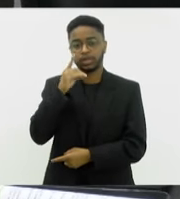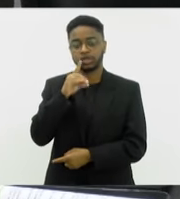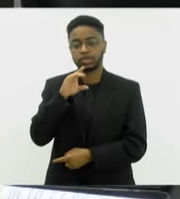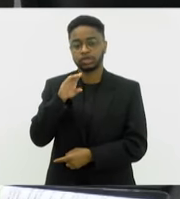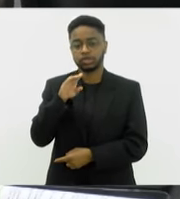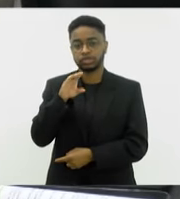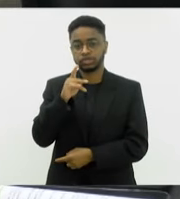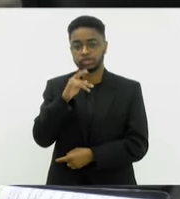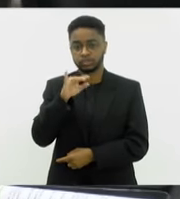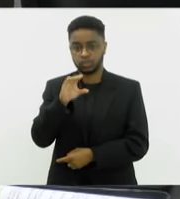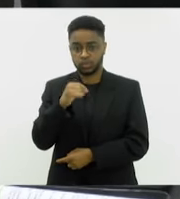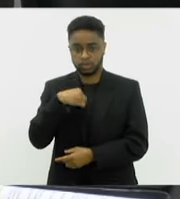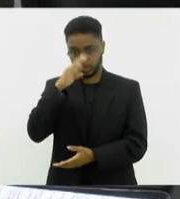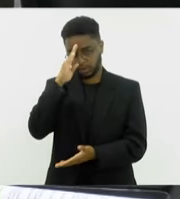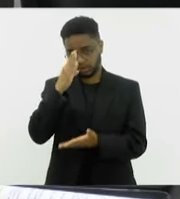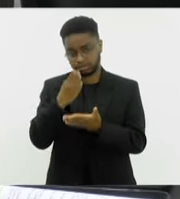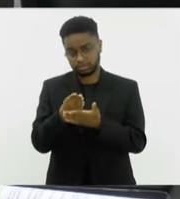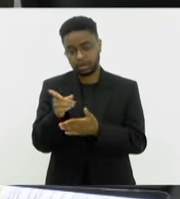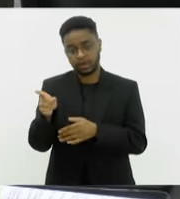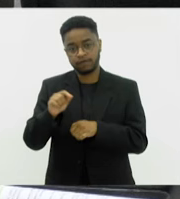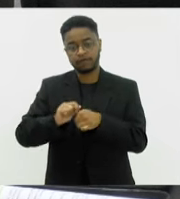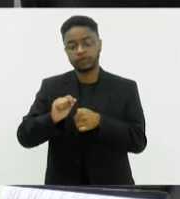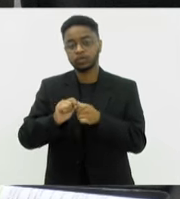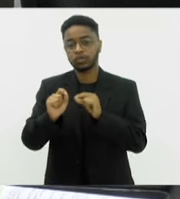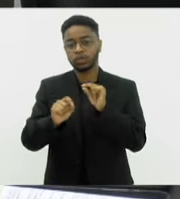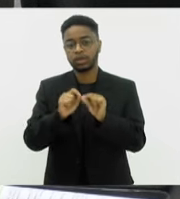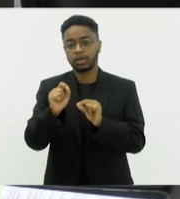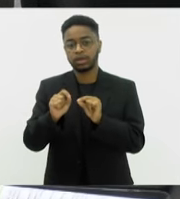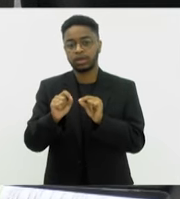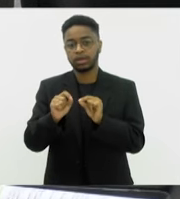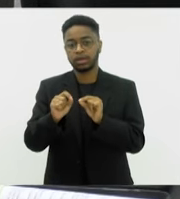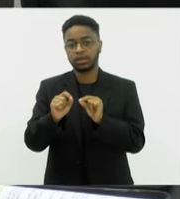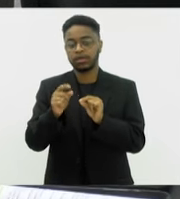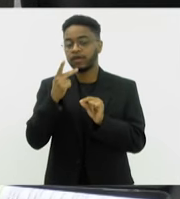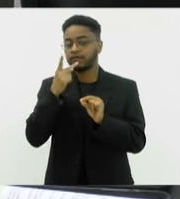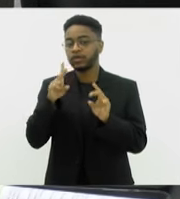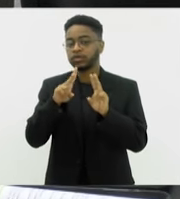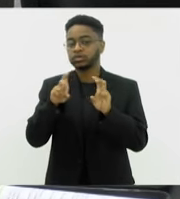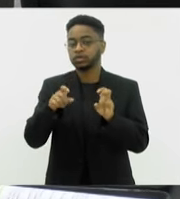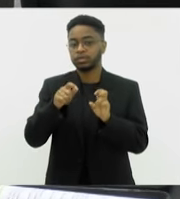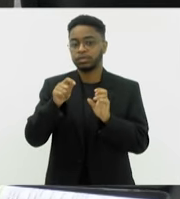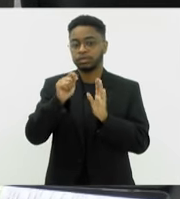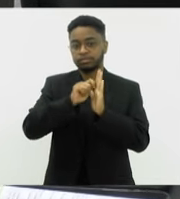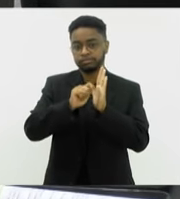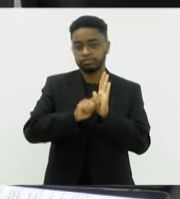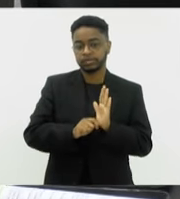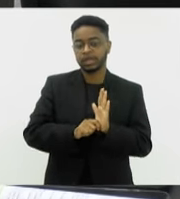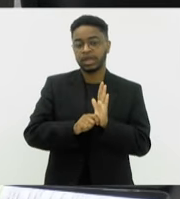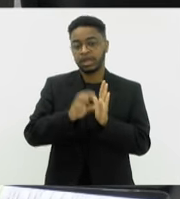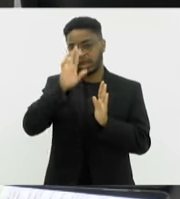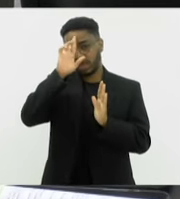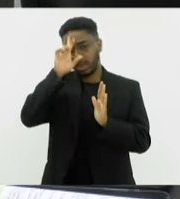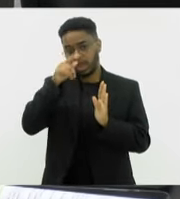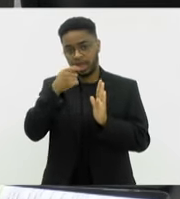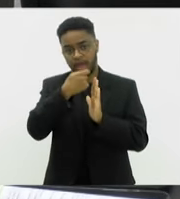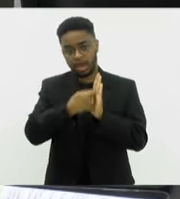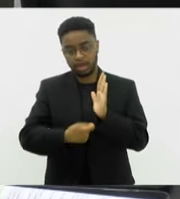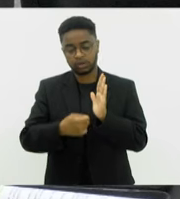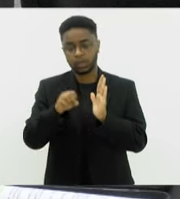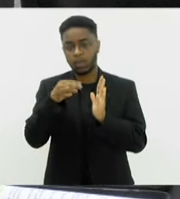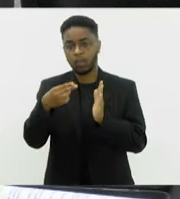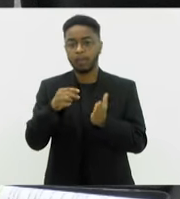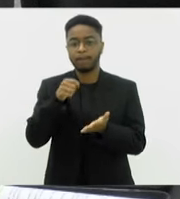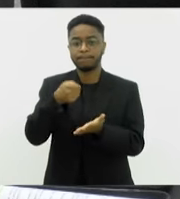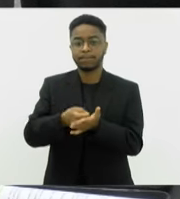eu, não conversei com ele, mas alusão àqueles que preenchem de forma equivocada a guia, ou que pagam num